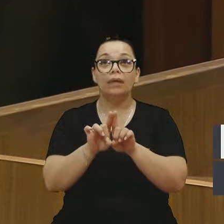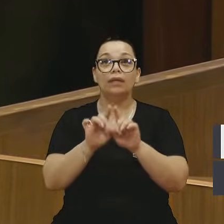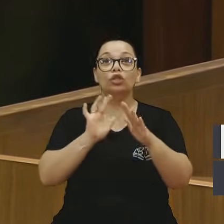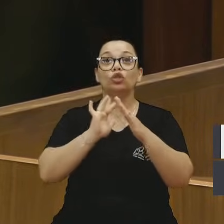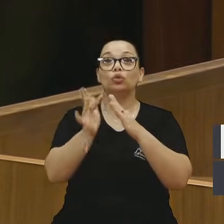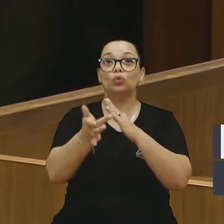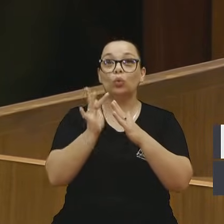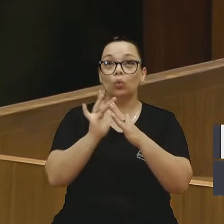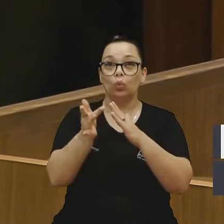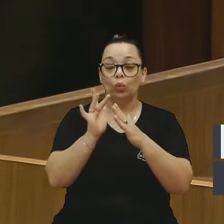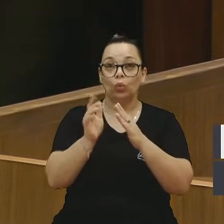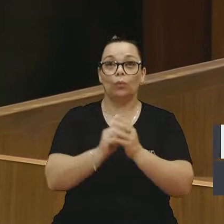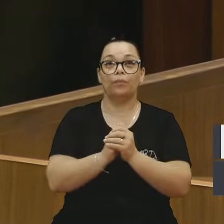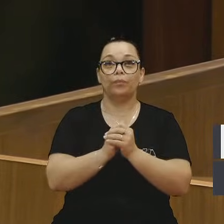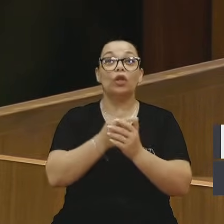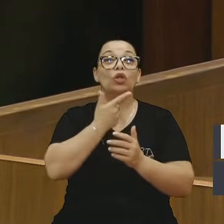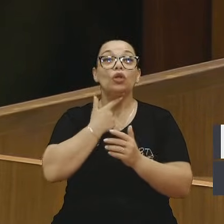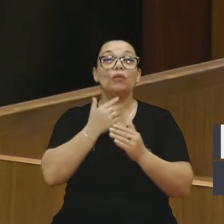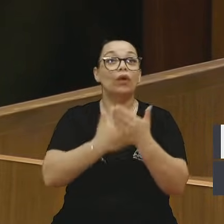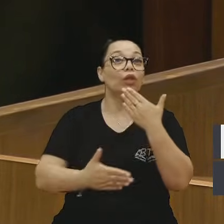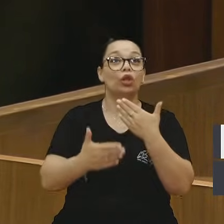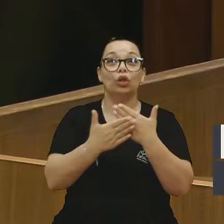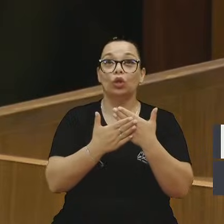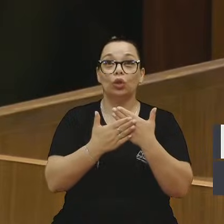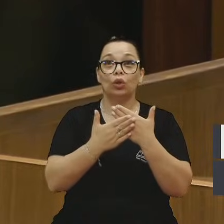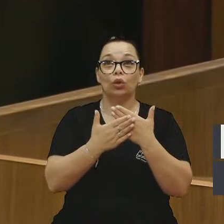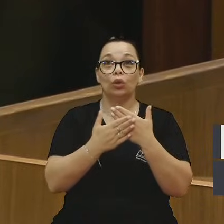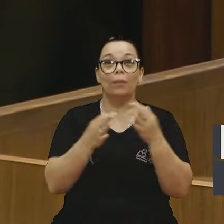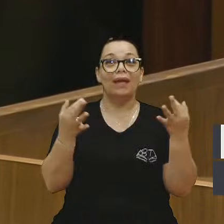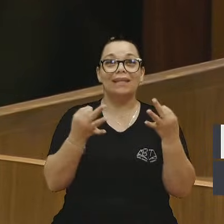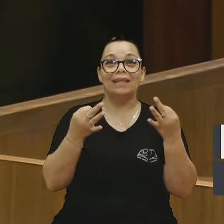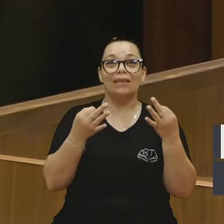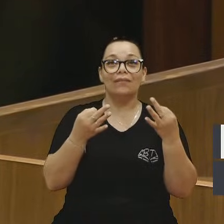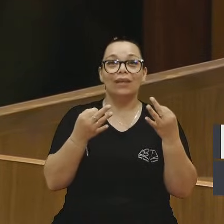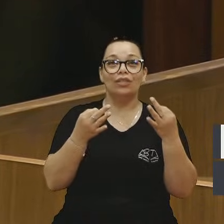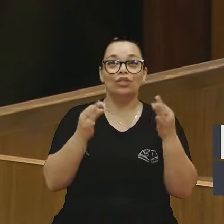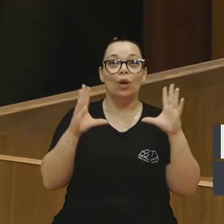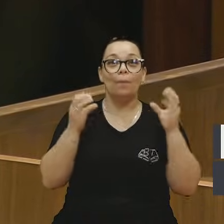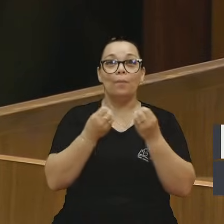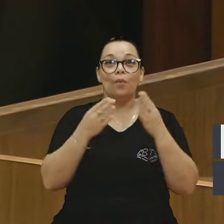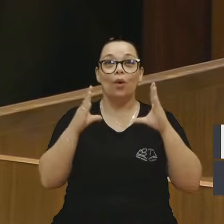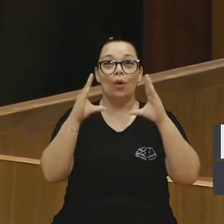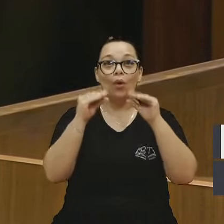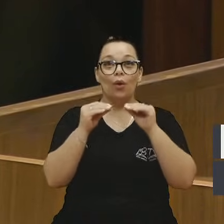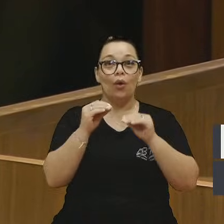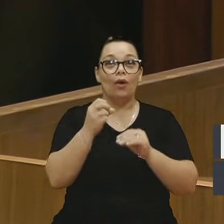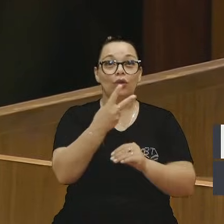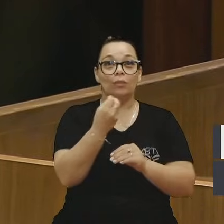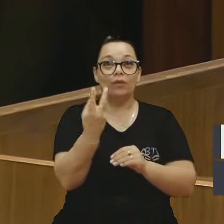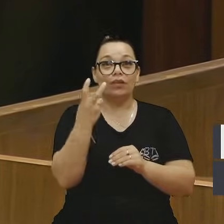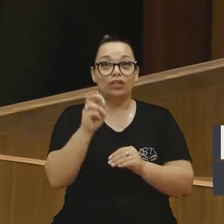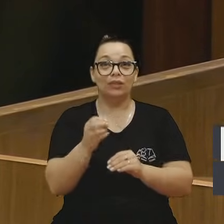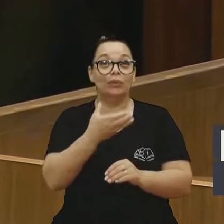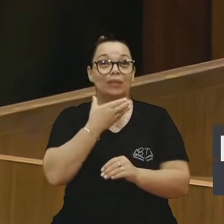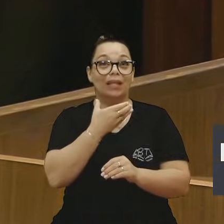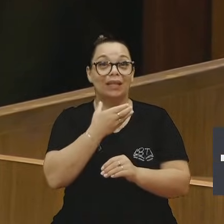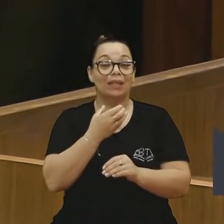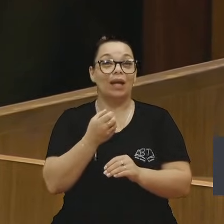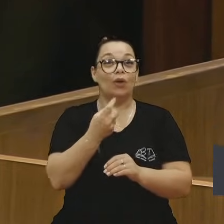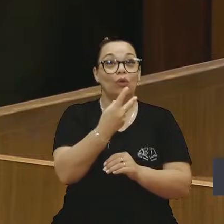redes sociais. Desejamos a todos um excelente finalzinho de 2025, um bom Natal,